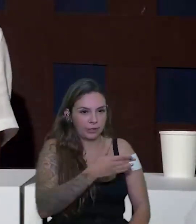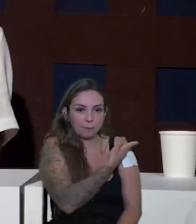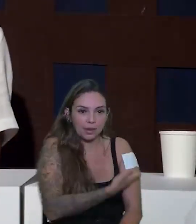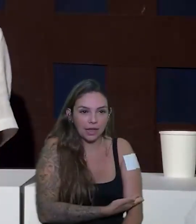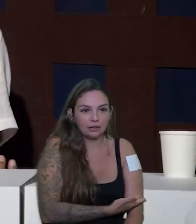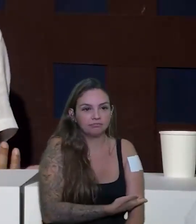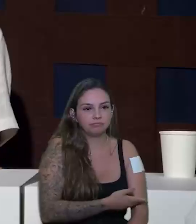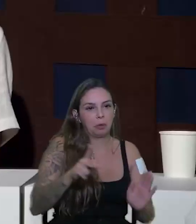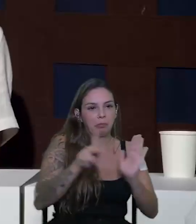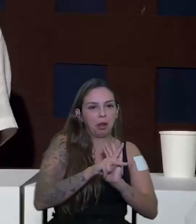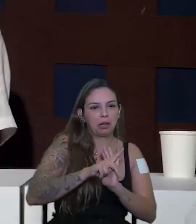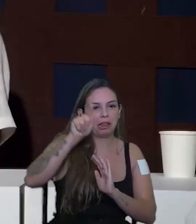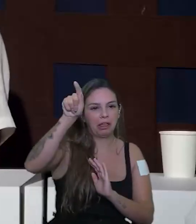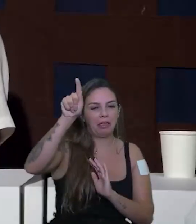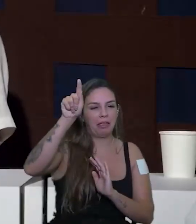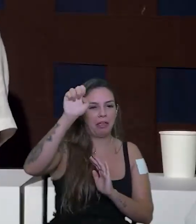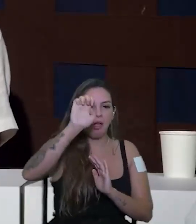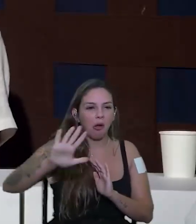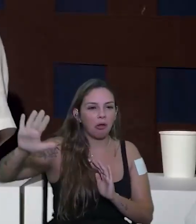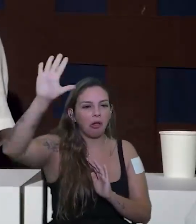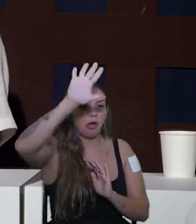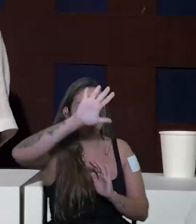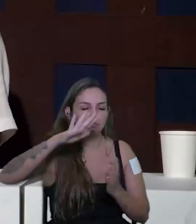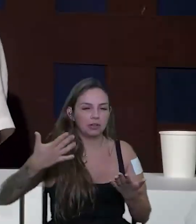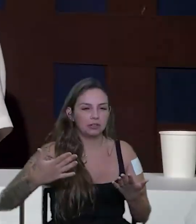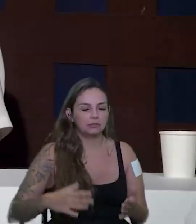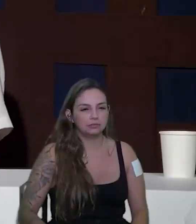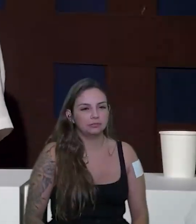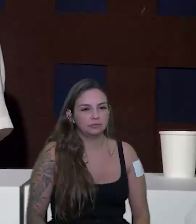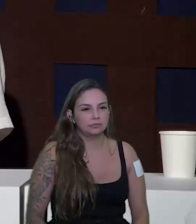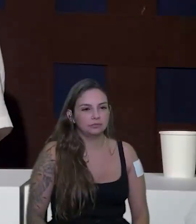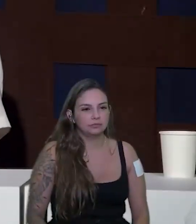branca, eurocêntrica, como Homero, da Odisseia, né,